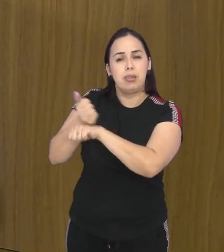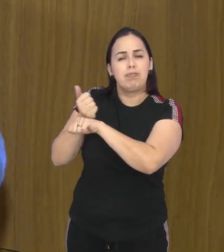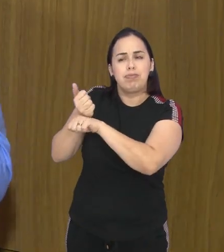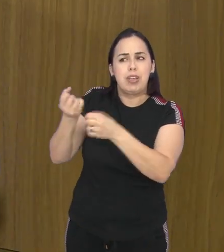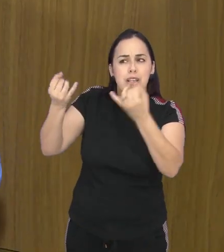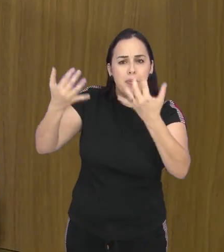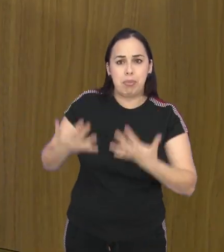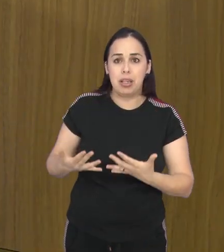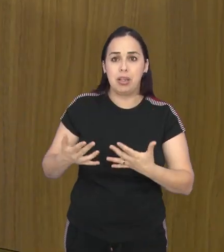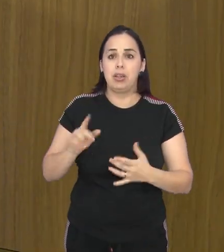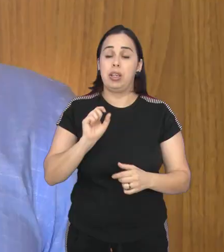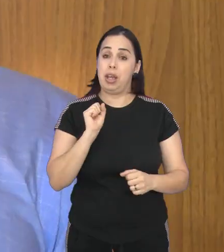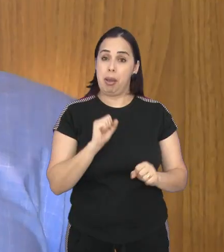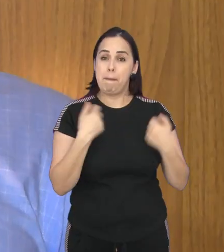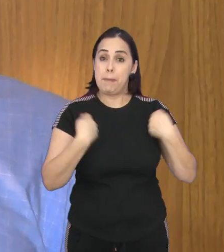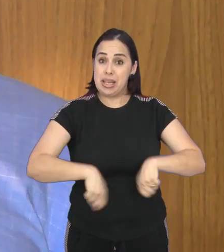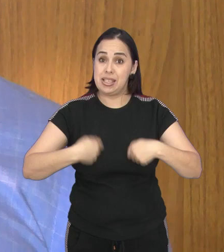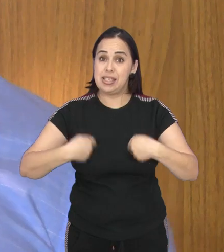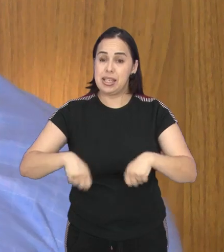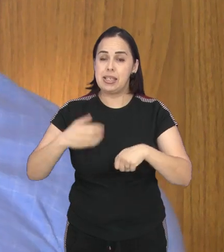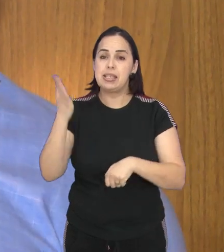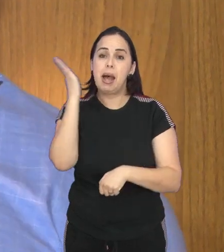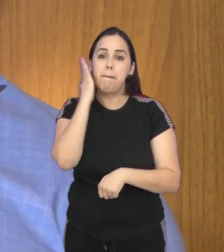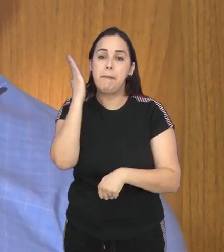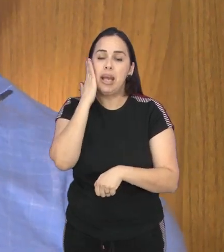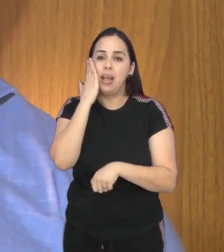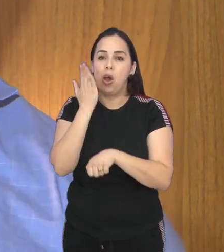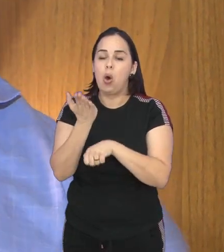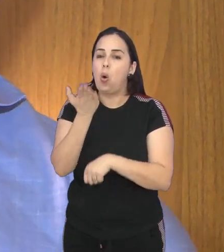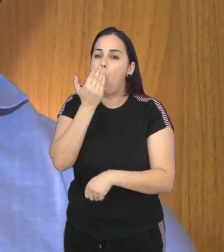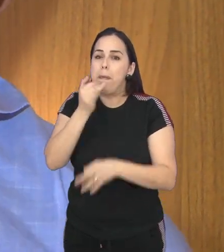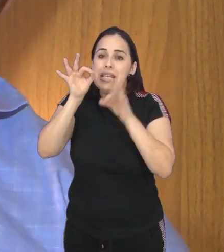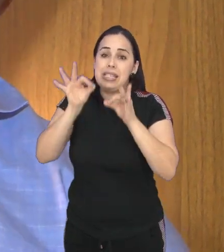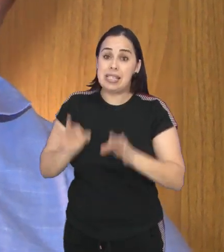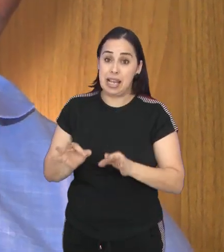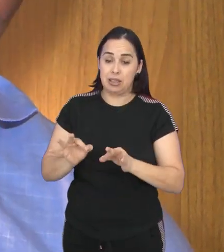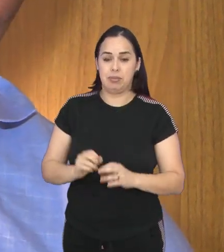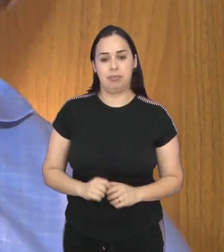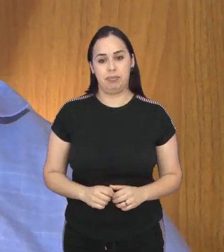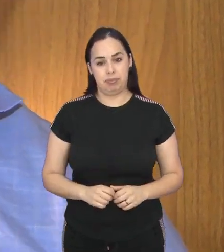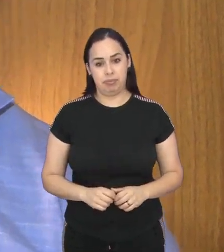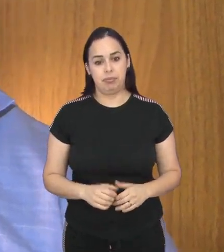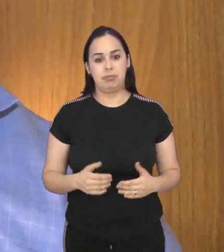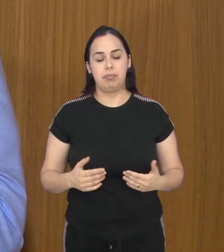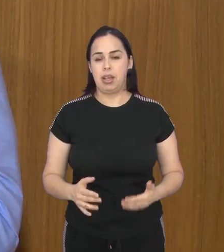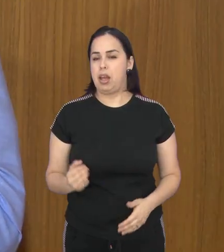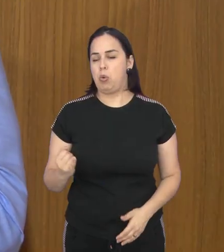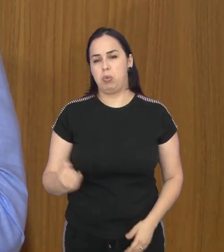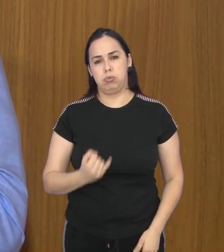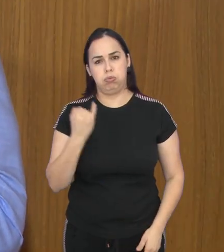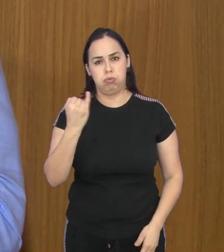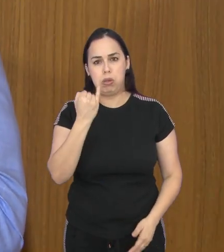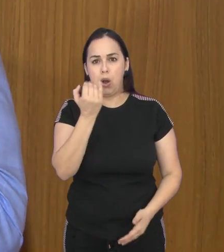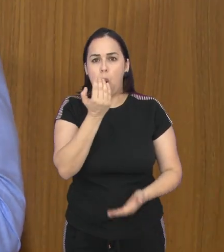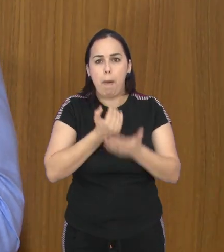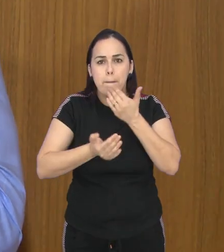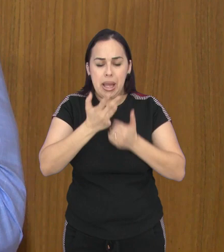segundo este nutricionista Ele conta que para ter resultado É Preciso Saber Comer bem